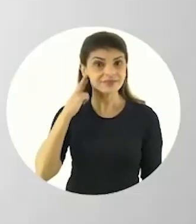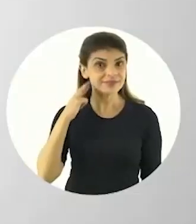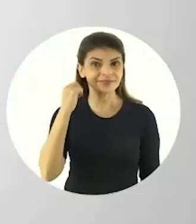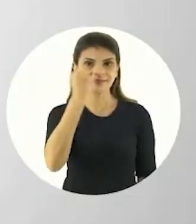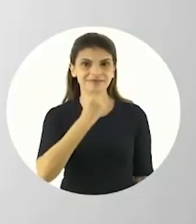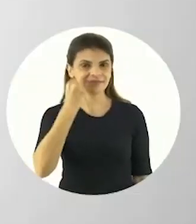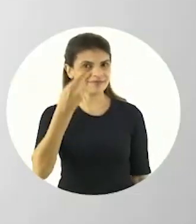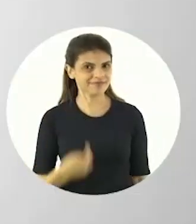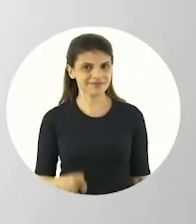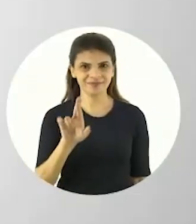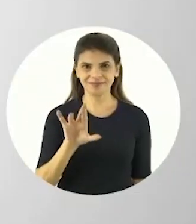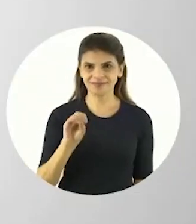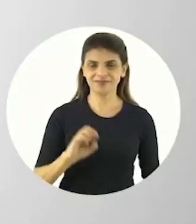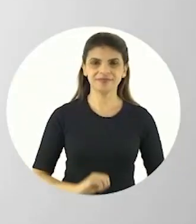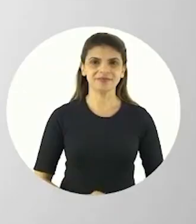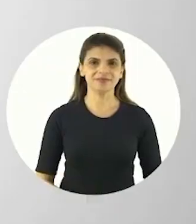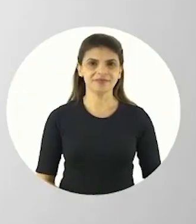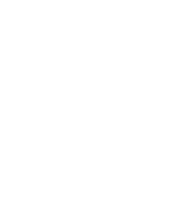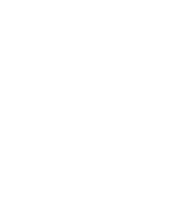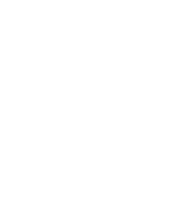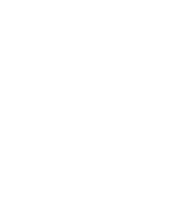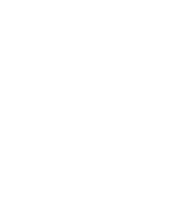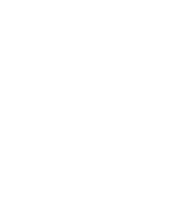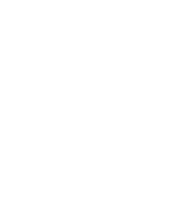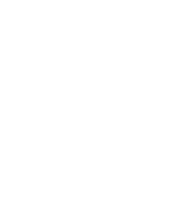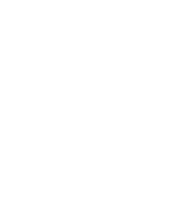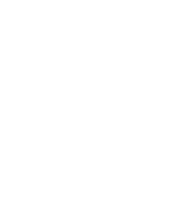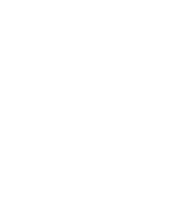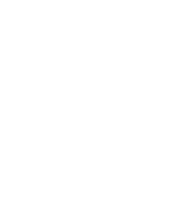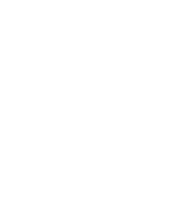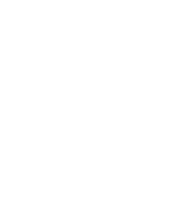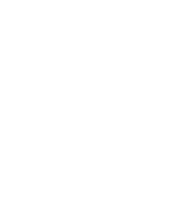Romário o senador do Rio